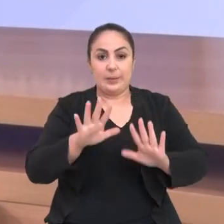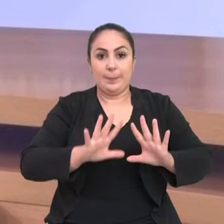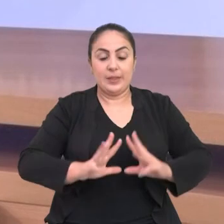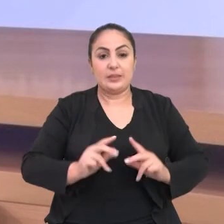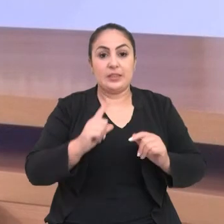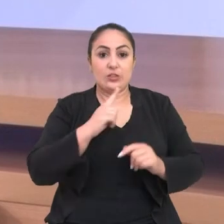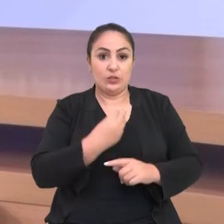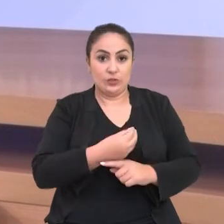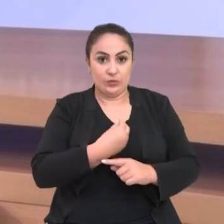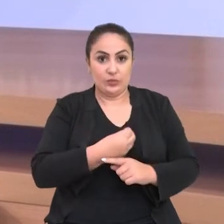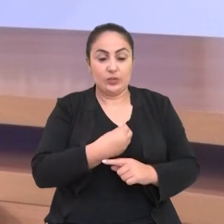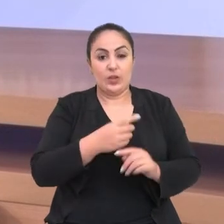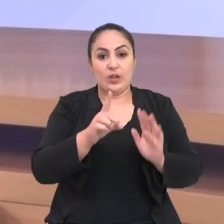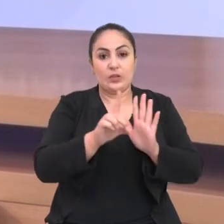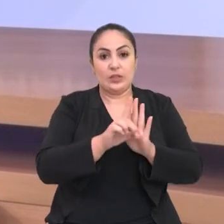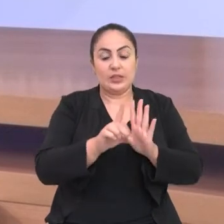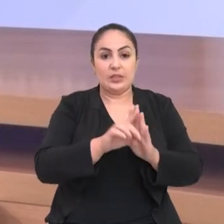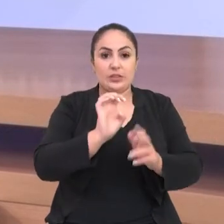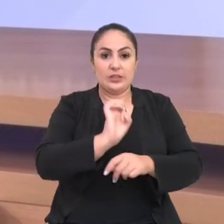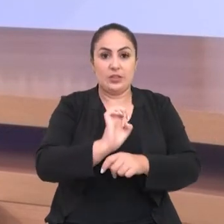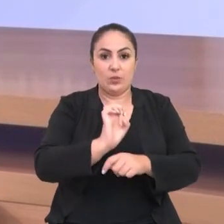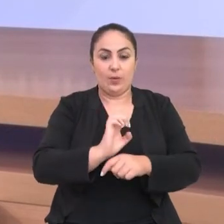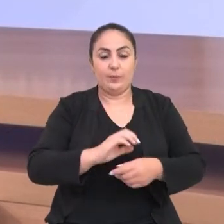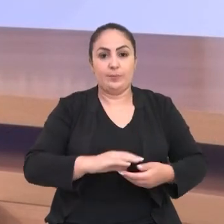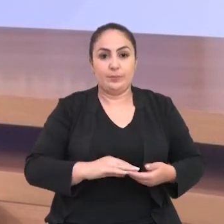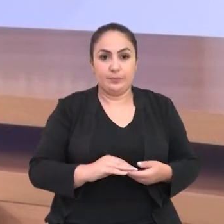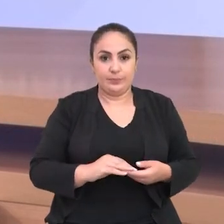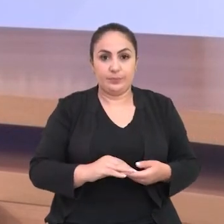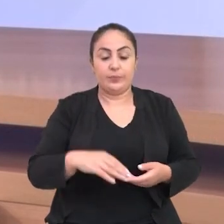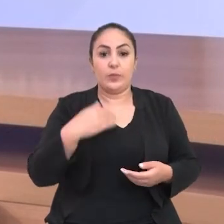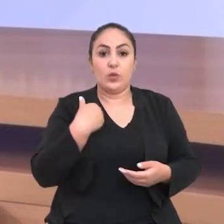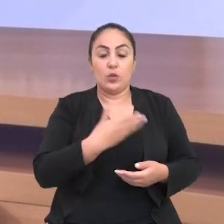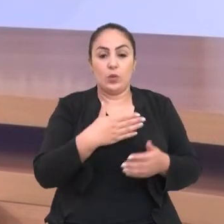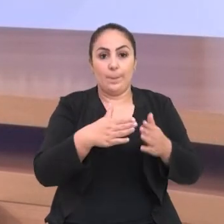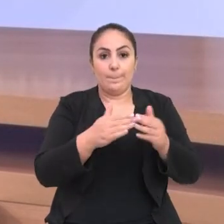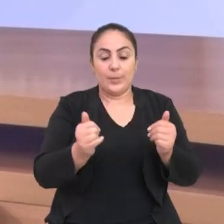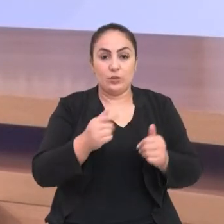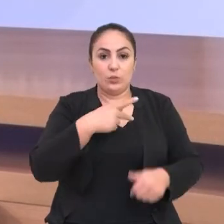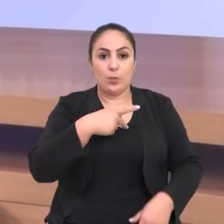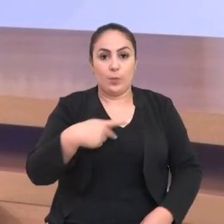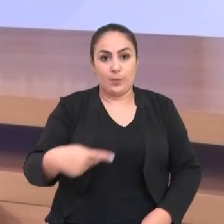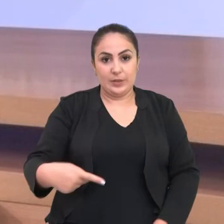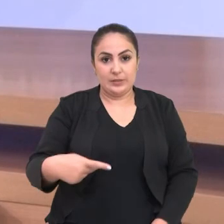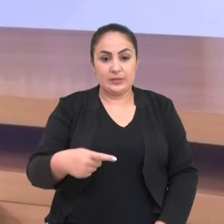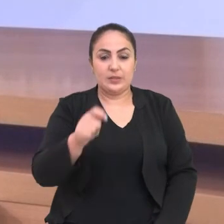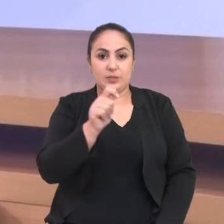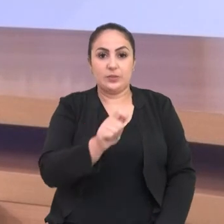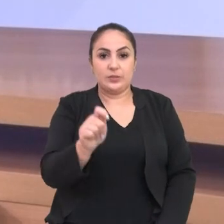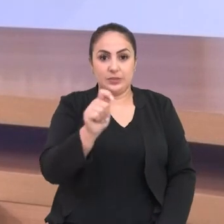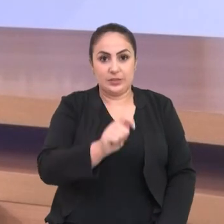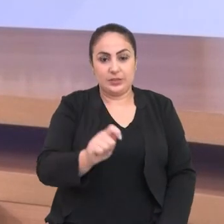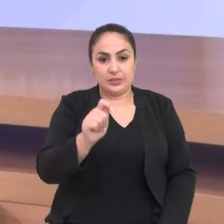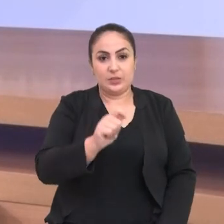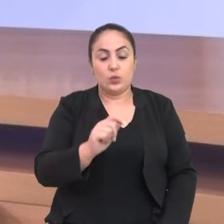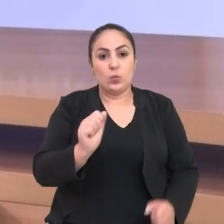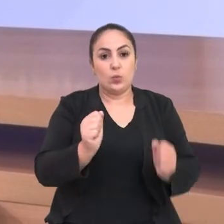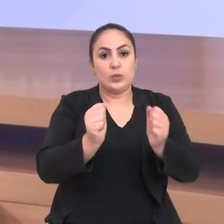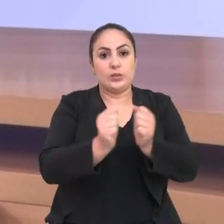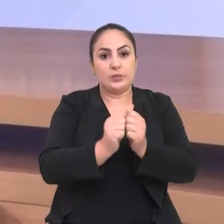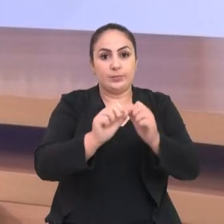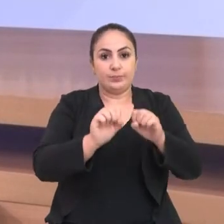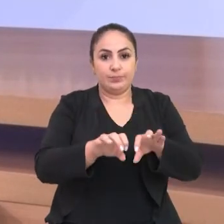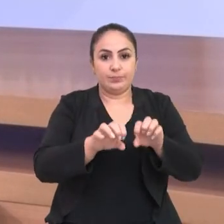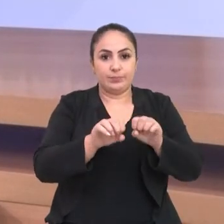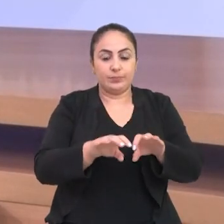normas sanitárias estabelecidas pelos decretos estaduais. Nós pedimos para o presidente da